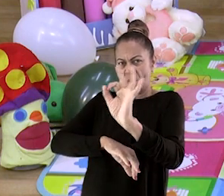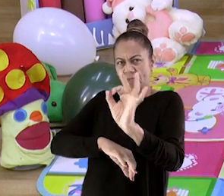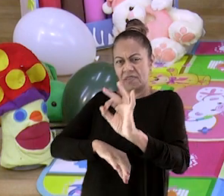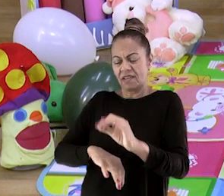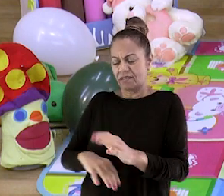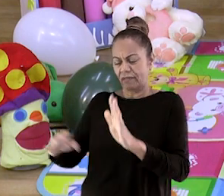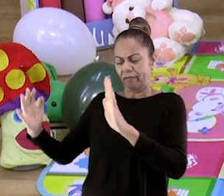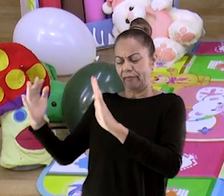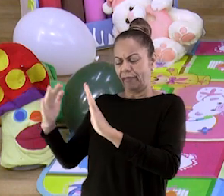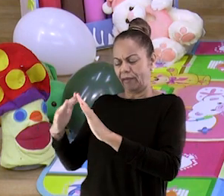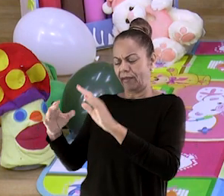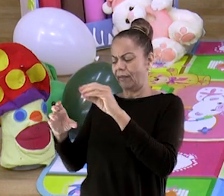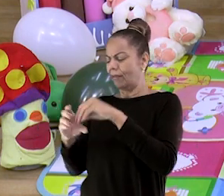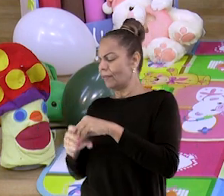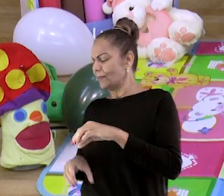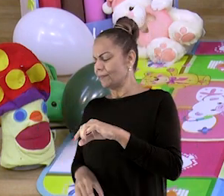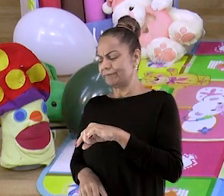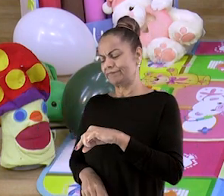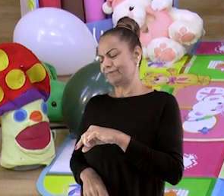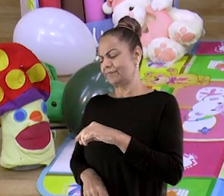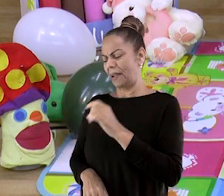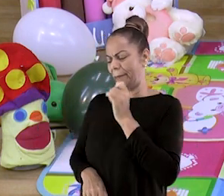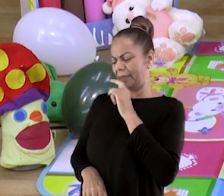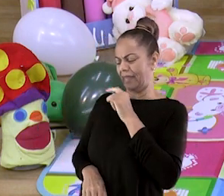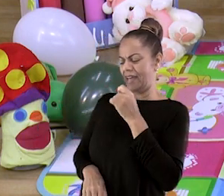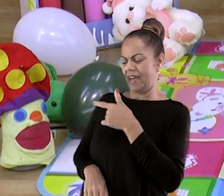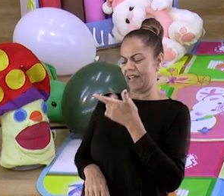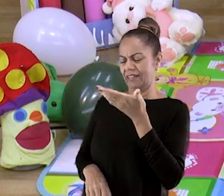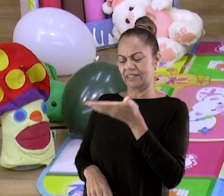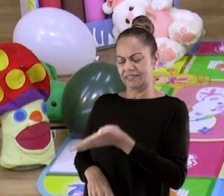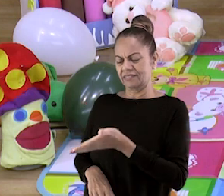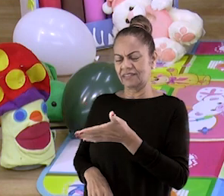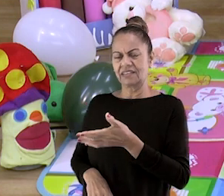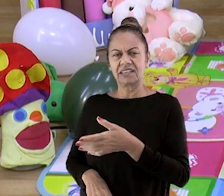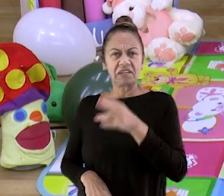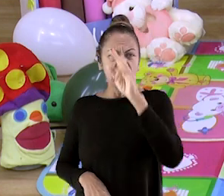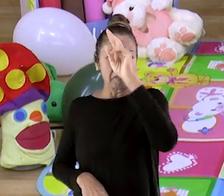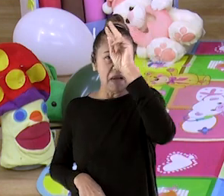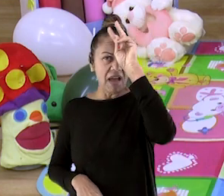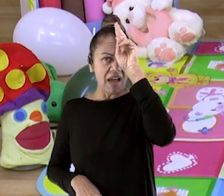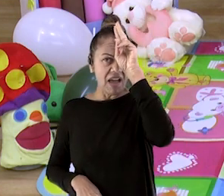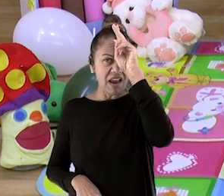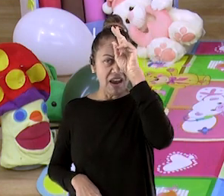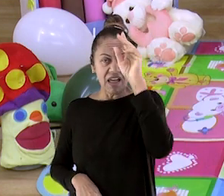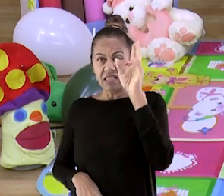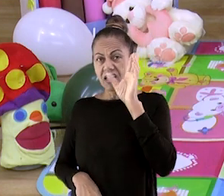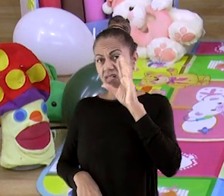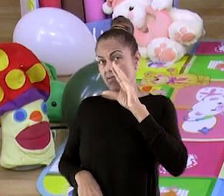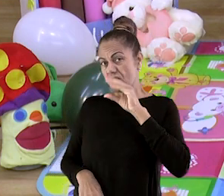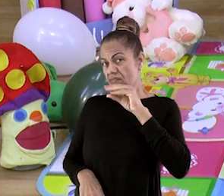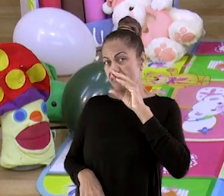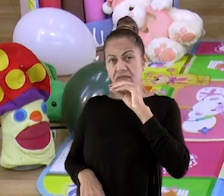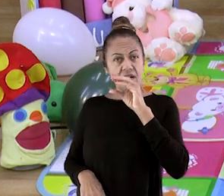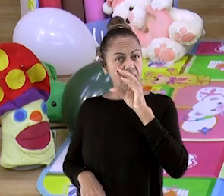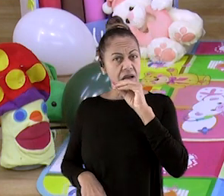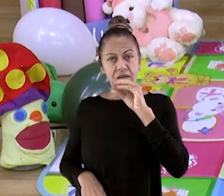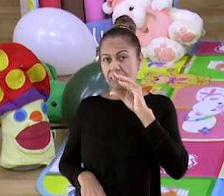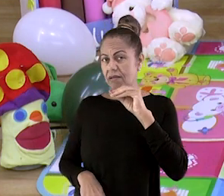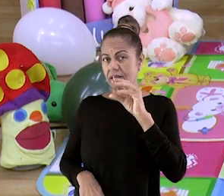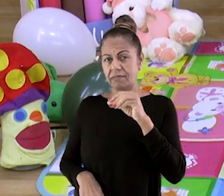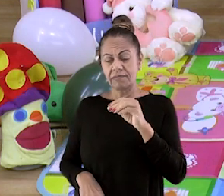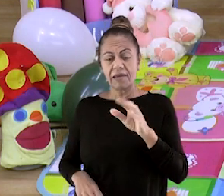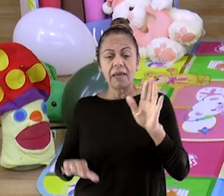só na casa engraçada mesmo é mentira da barata barata não fala